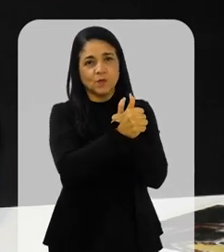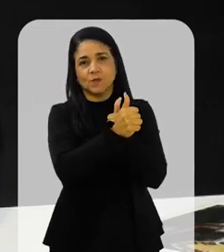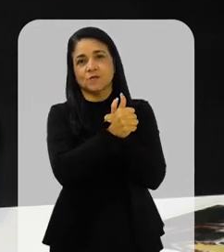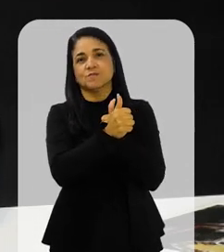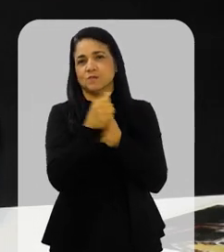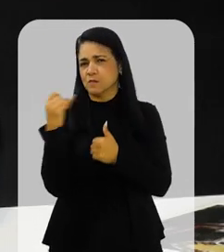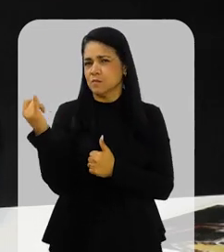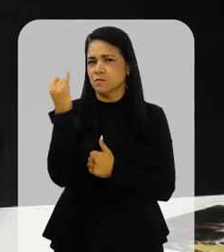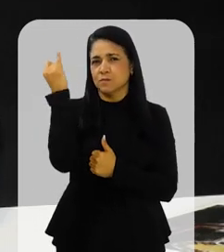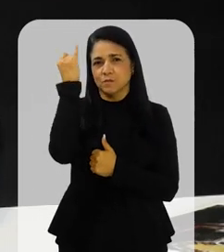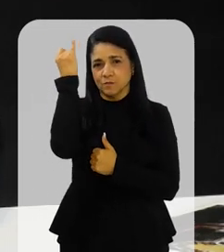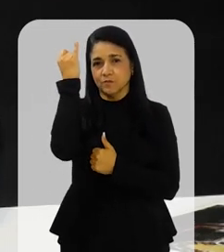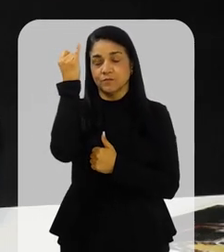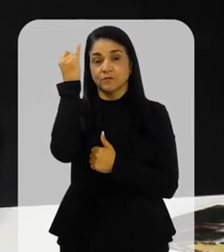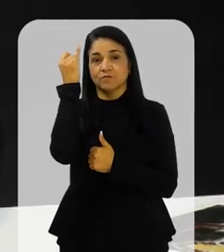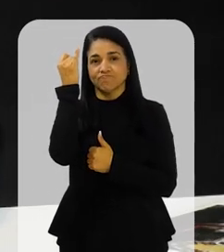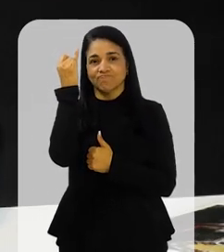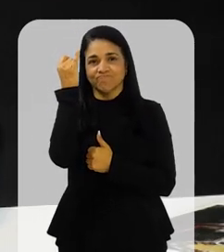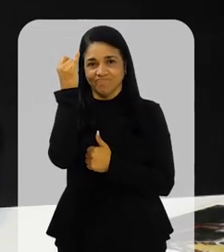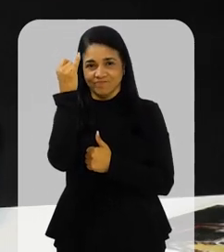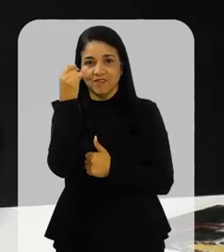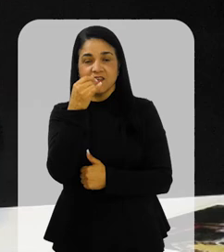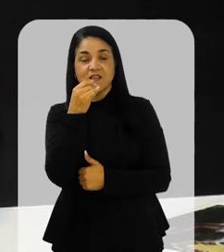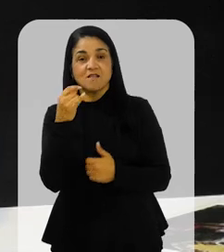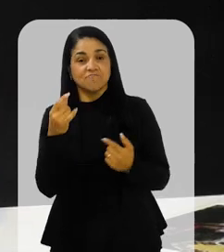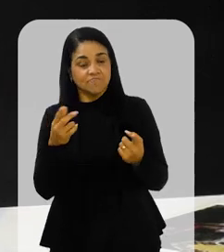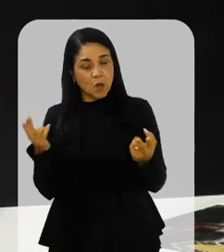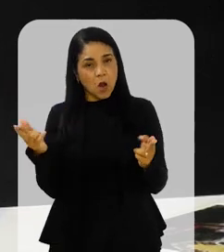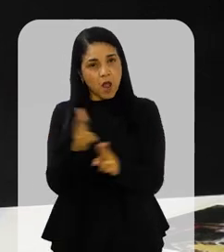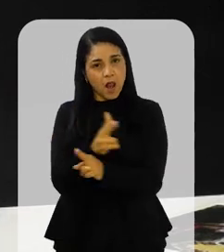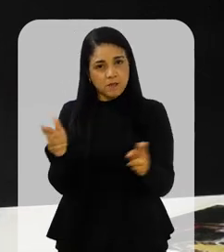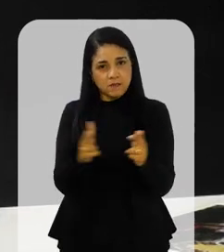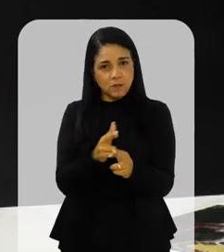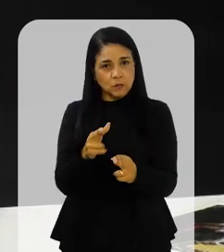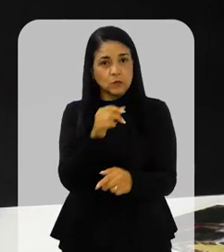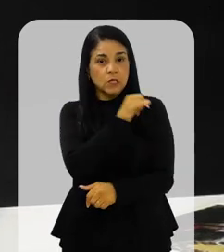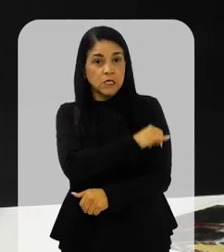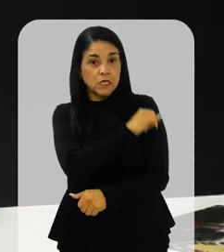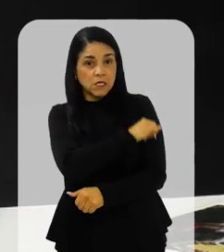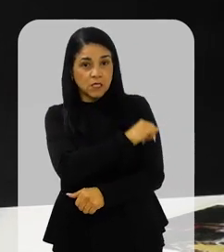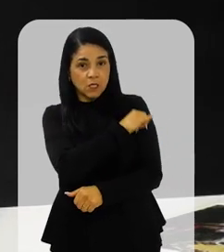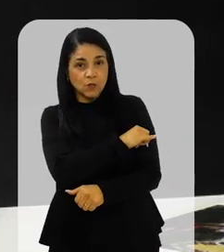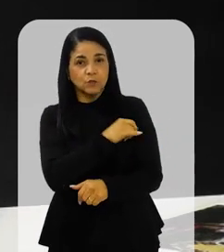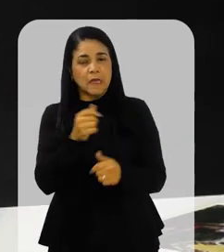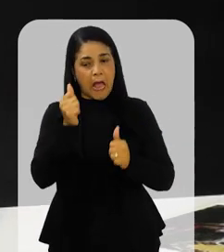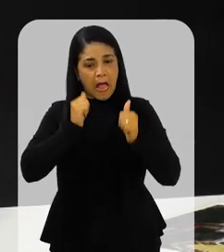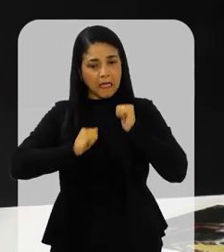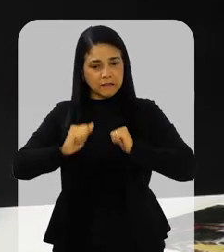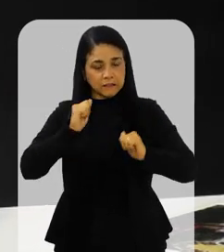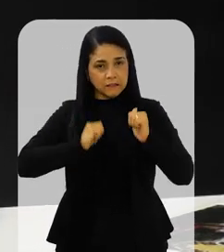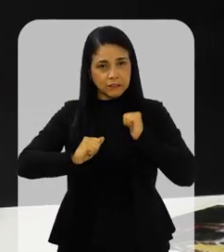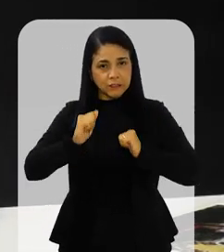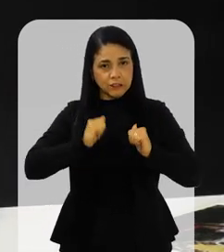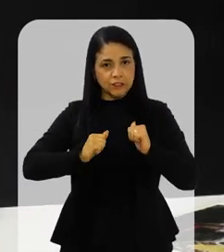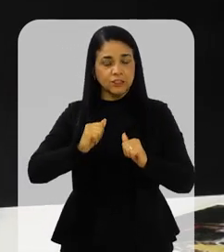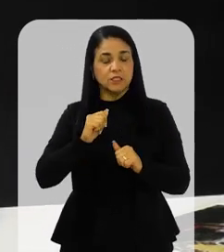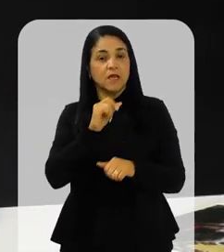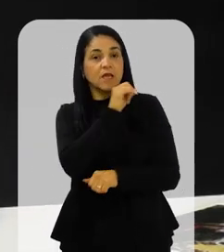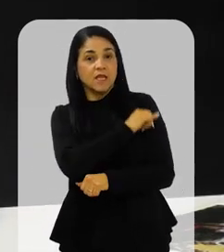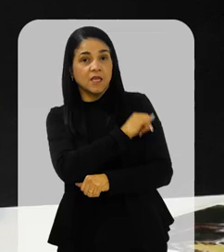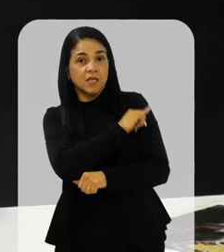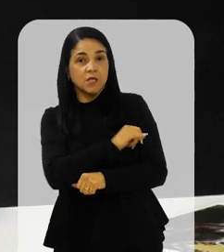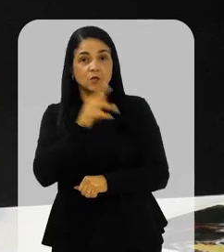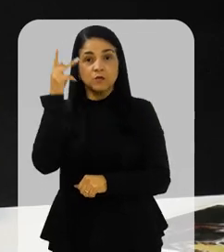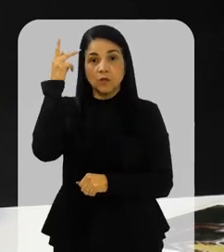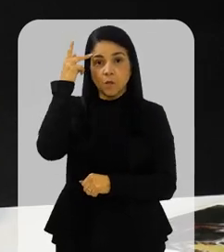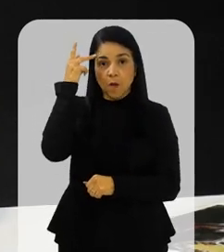né, com relação ao Rio de Janeiro, né? É, não só trazendo os artistas do Rio, né, para trabalhar tanto no São Paulo quanto no Rio,